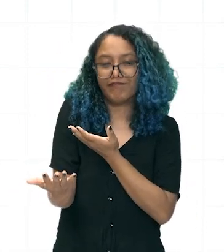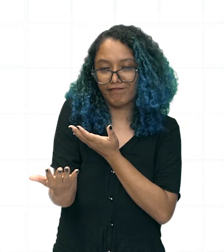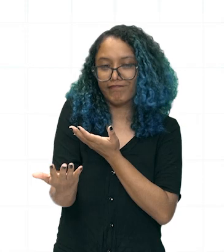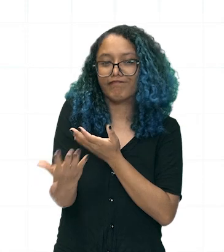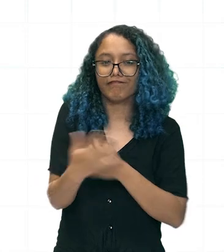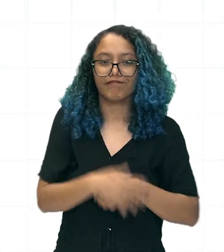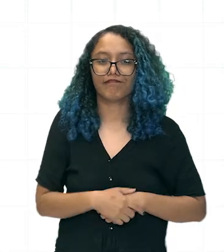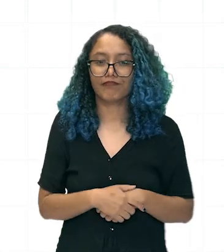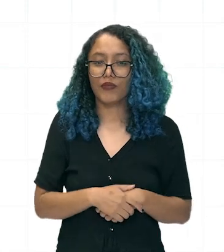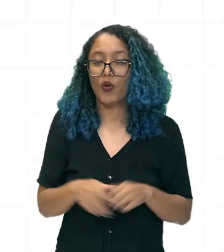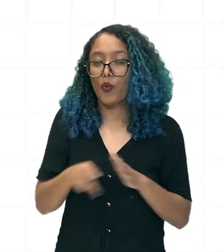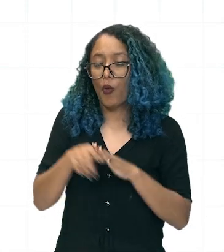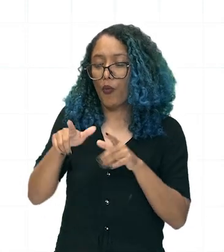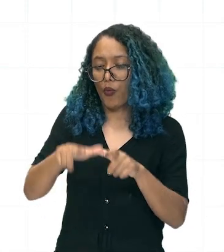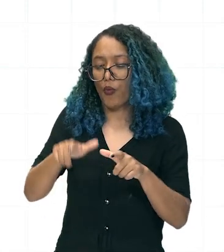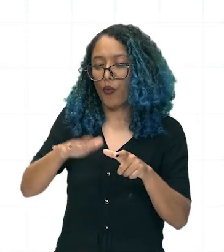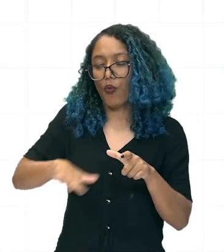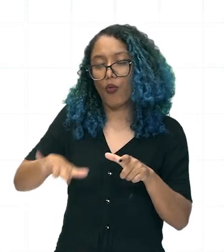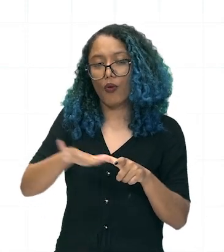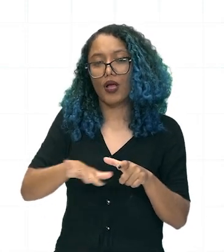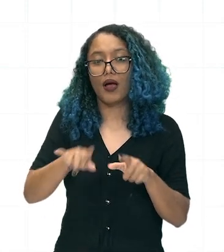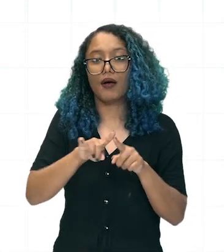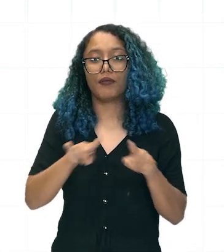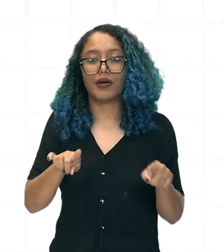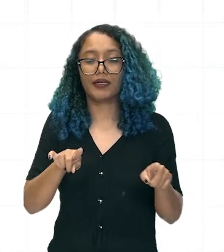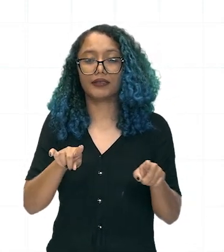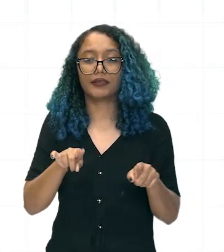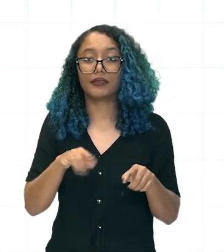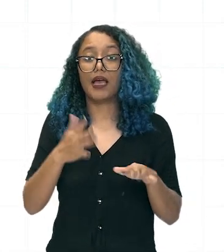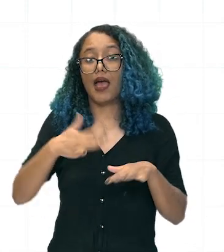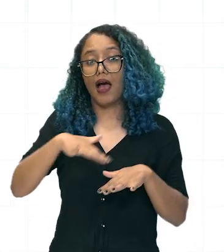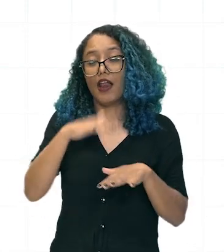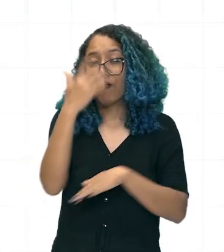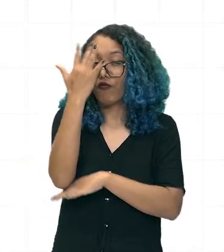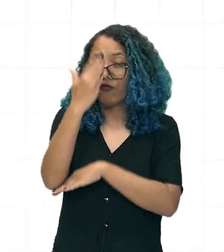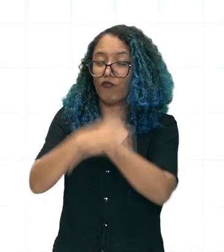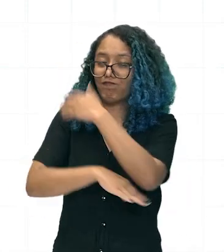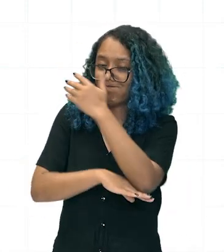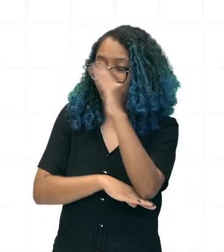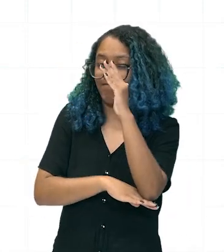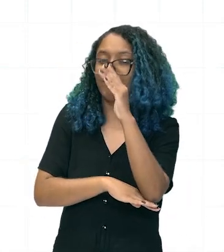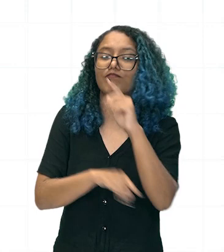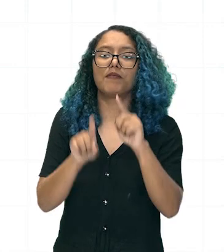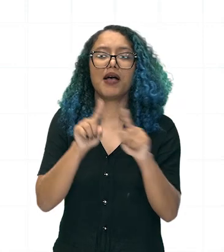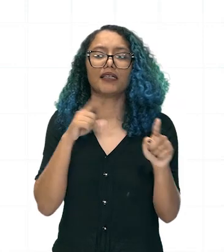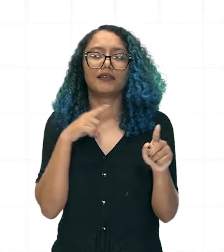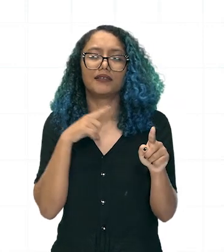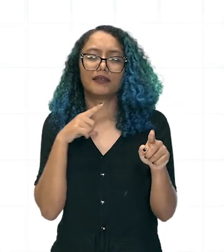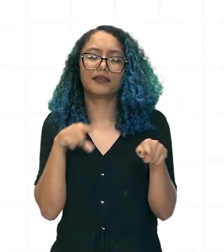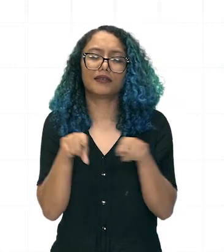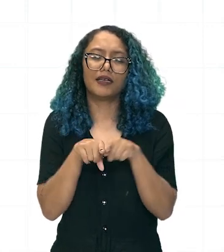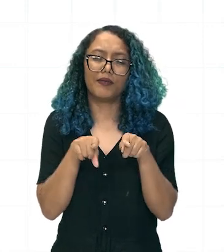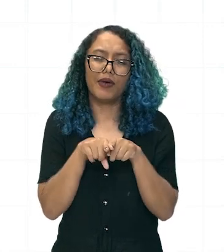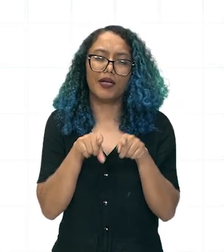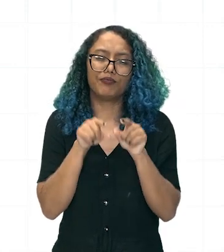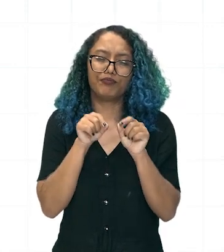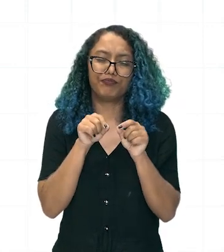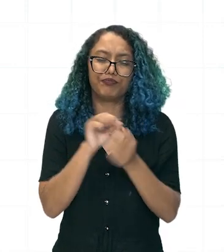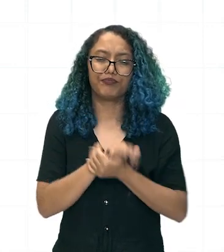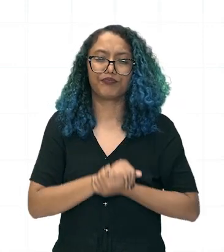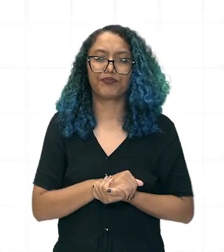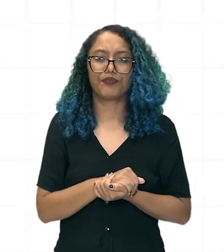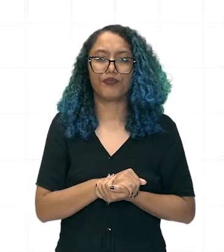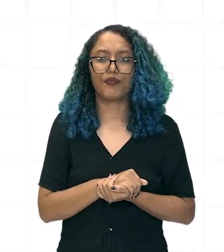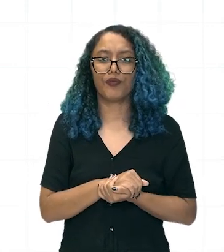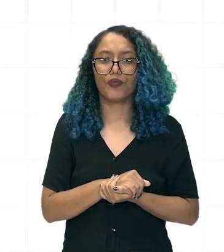área. Mas isso falando de áreas de florestas. Mas também nós temos desmatamento,